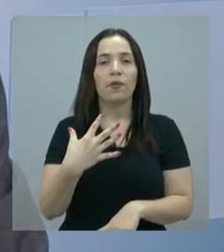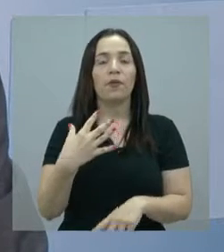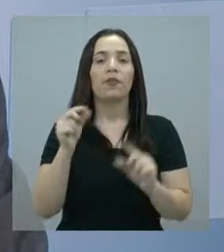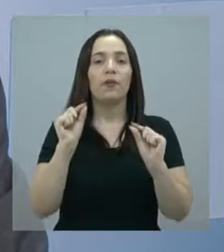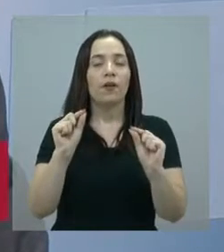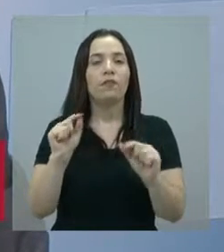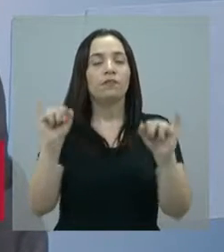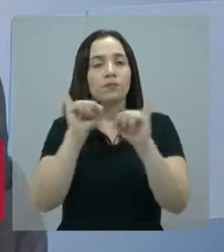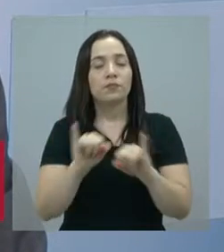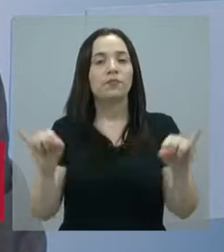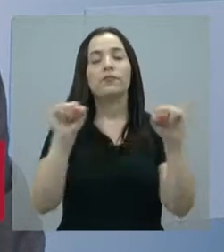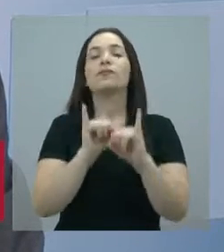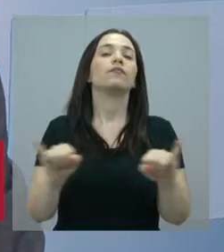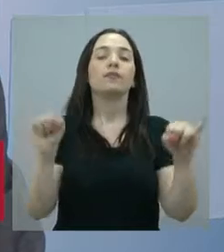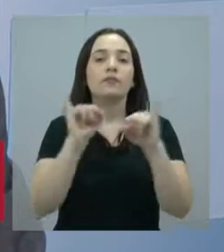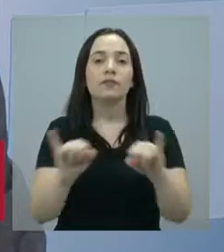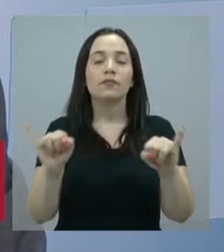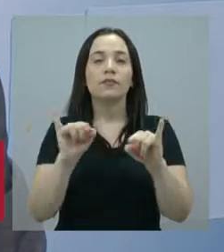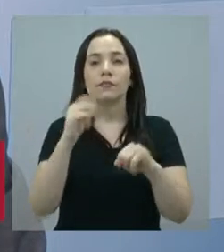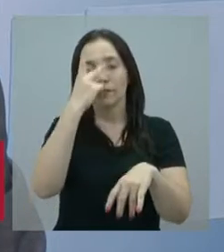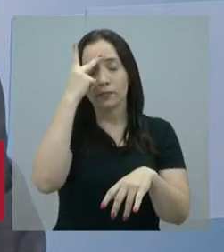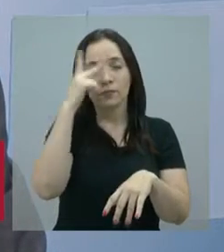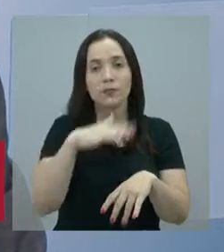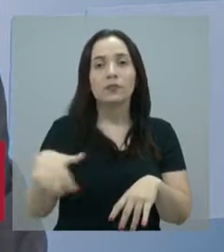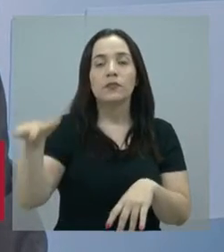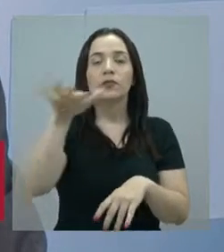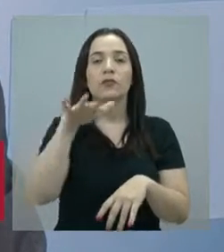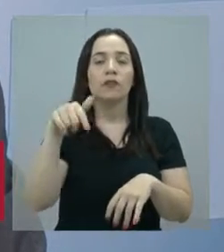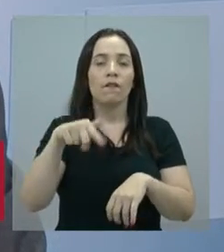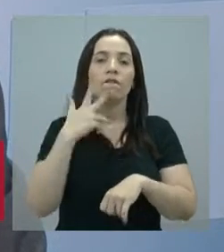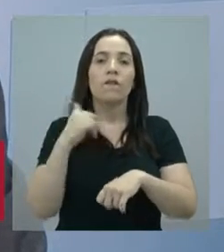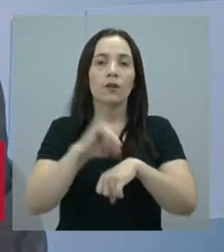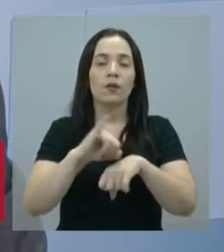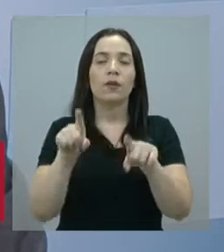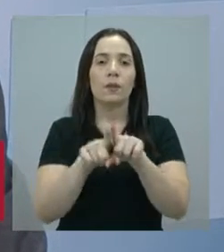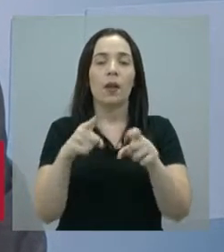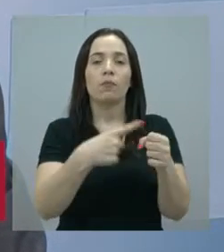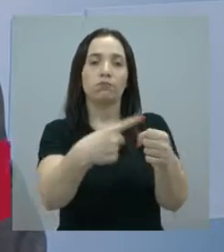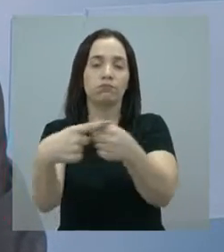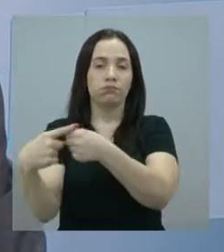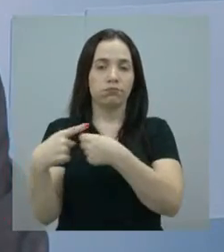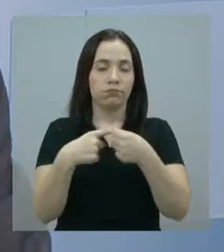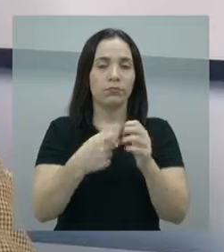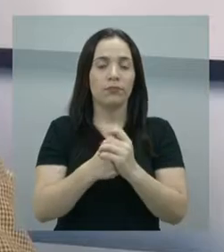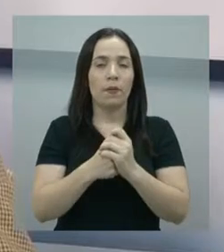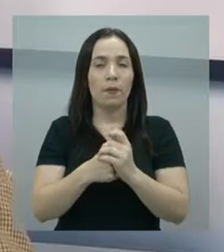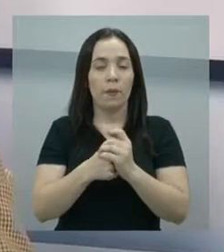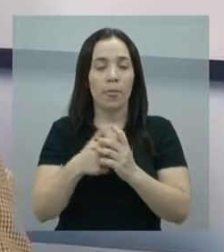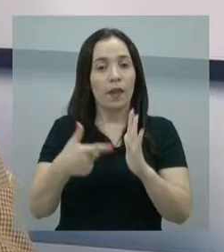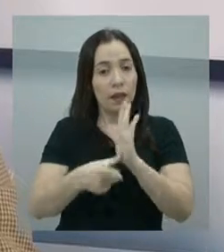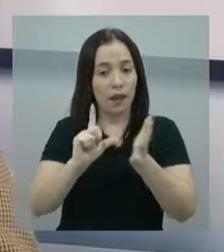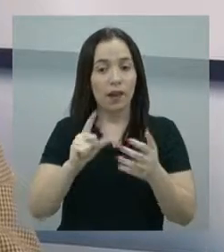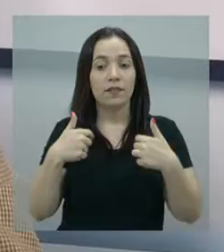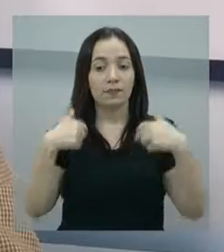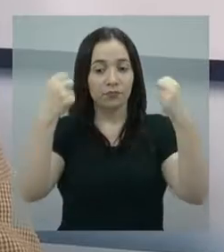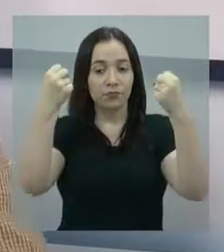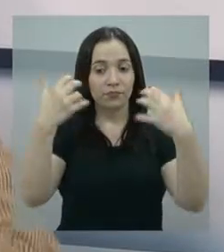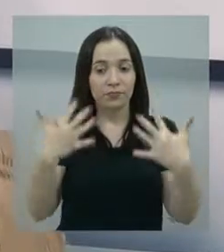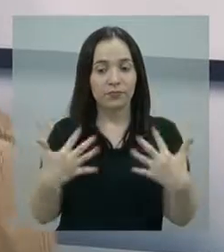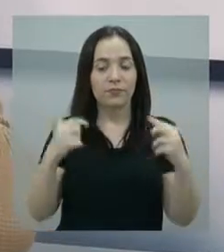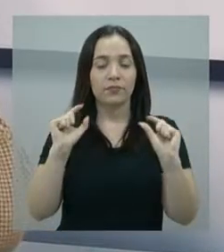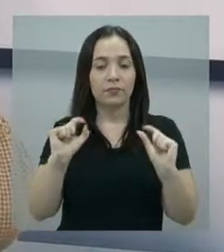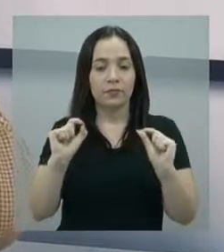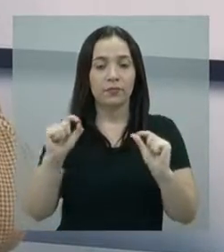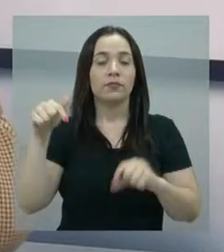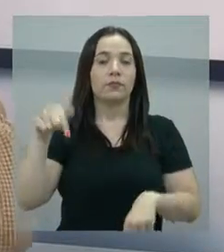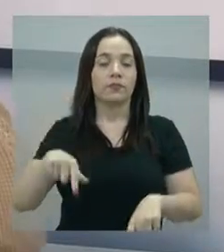para a cidadania, não só de Fortaleza, como do povo cearense. No início eu disse, lembrando